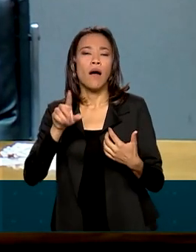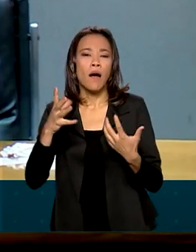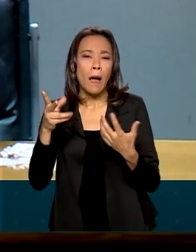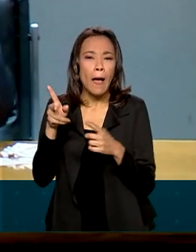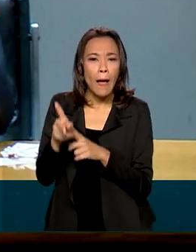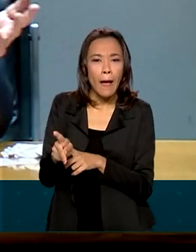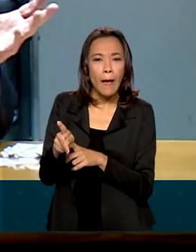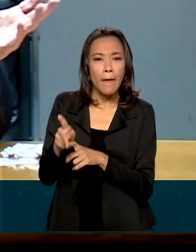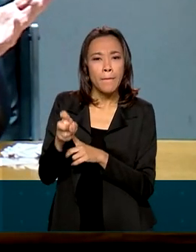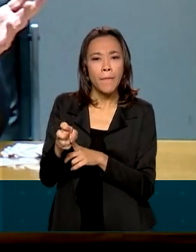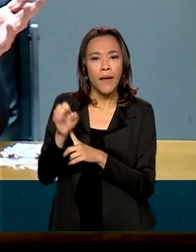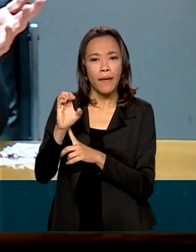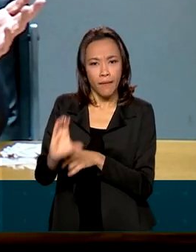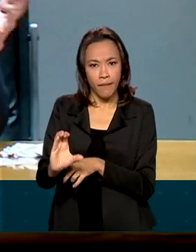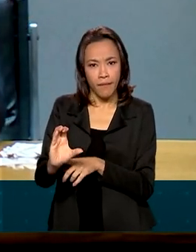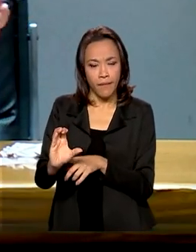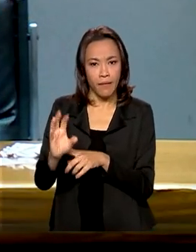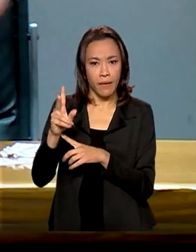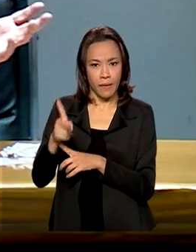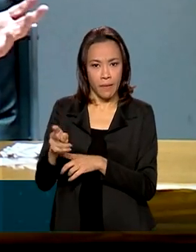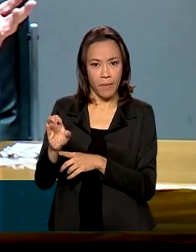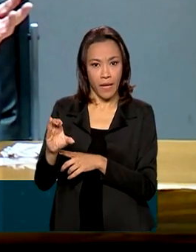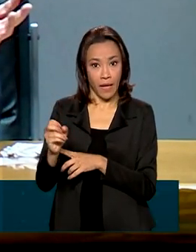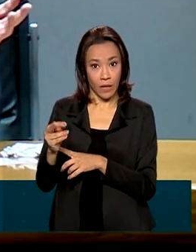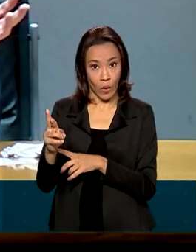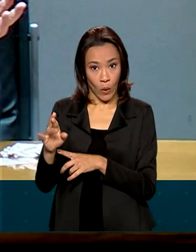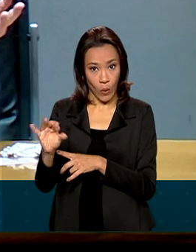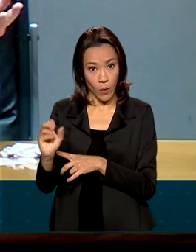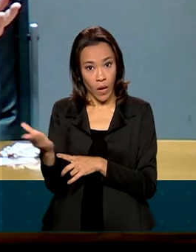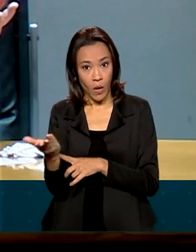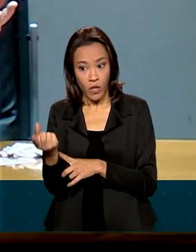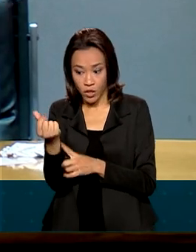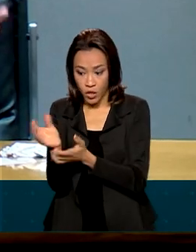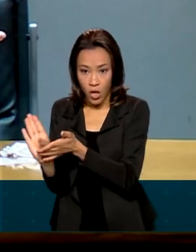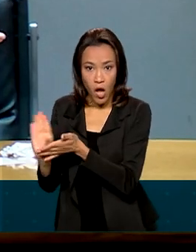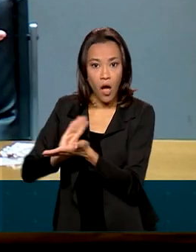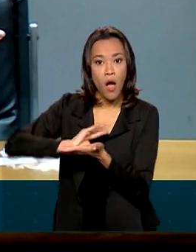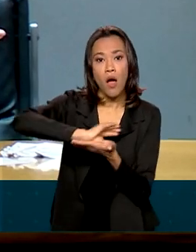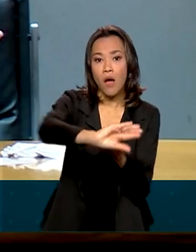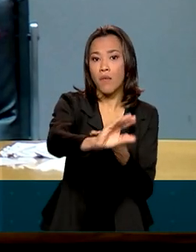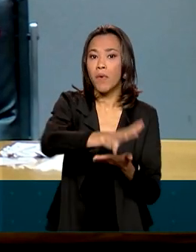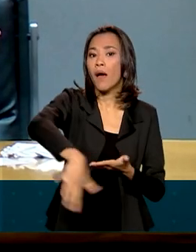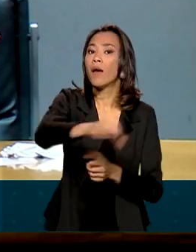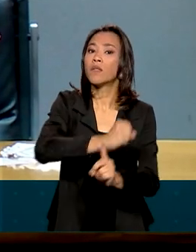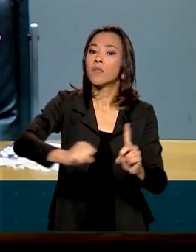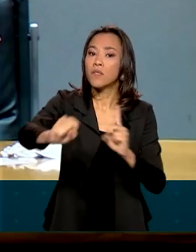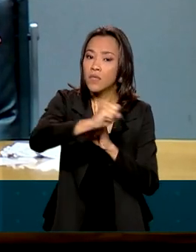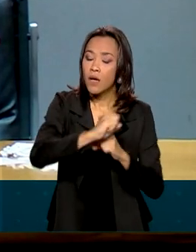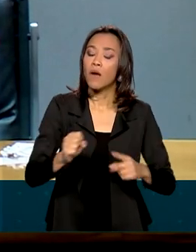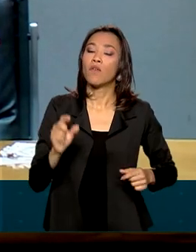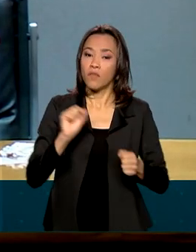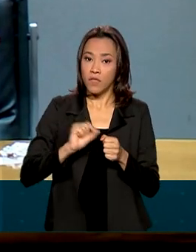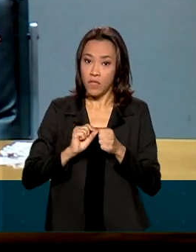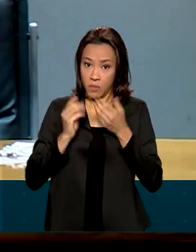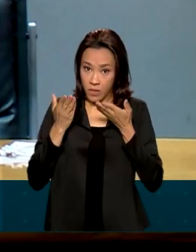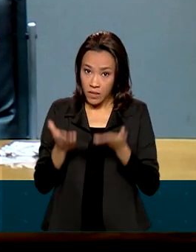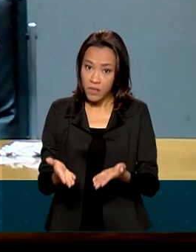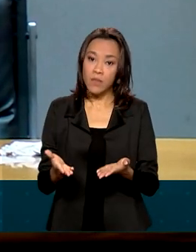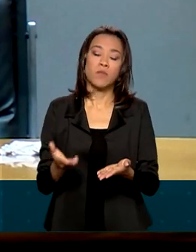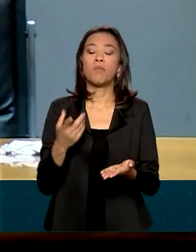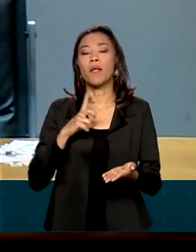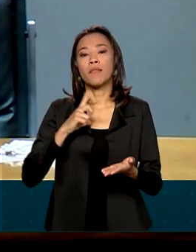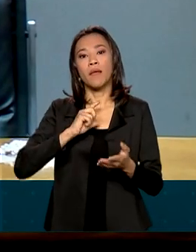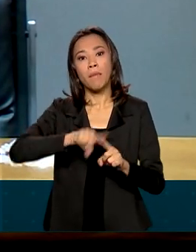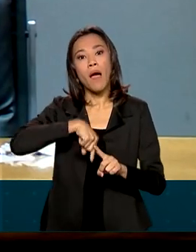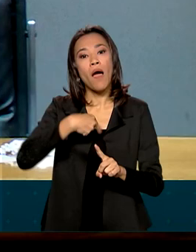precatório é devolver o dinheiro para o espaço fiscal, para a área social. Fizemos isso quando o presidente pediu para atender R$ 100 a